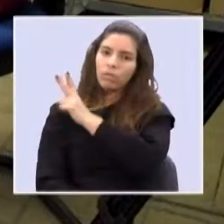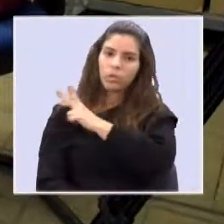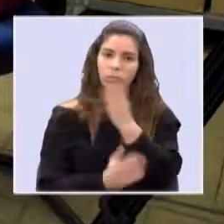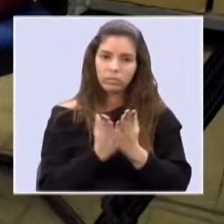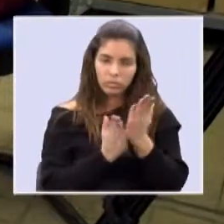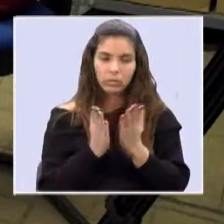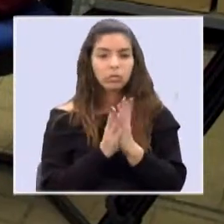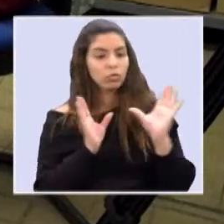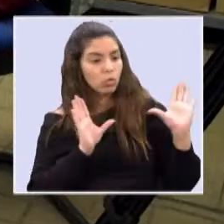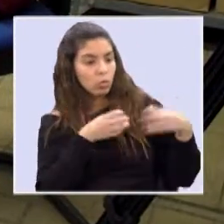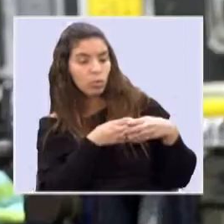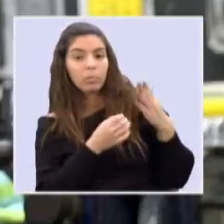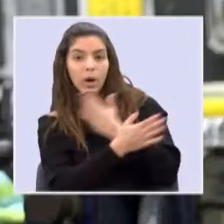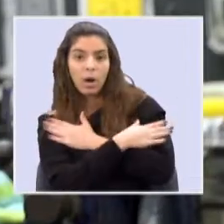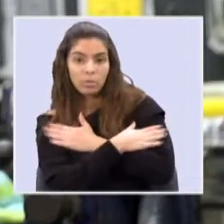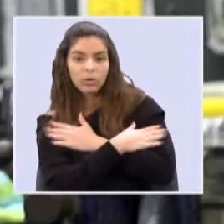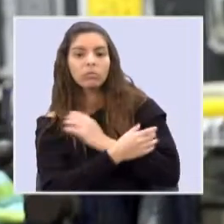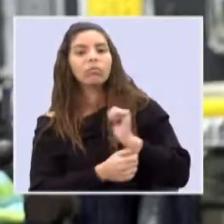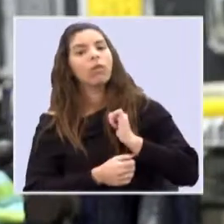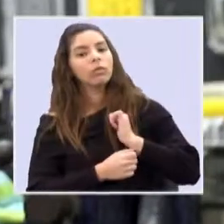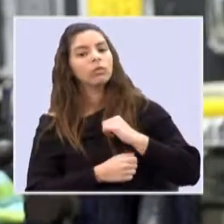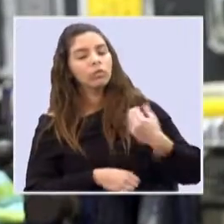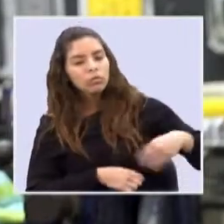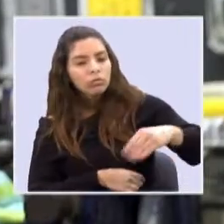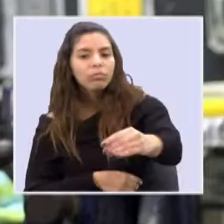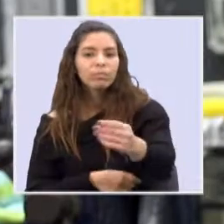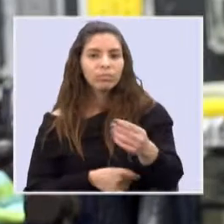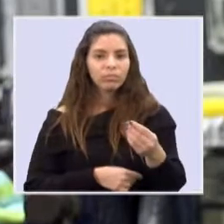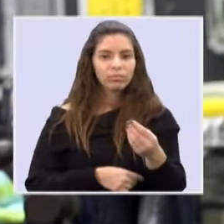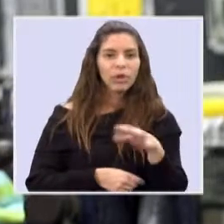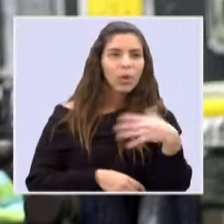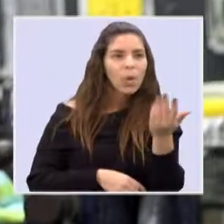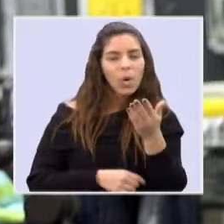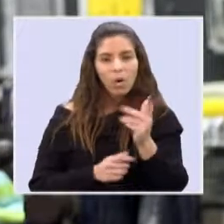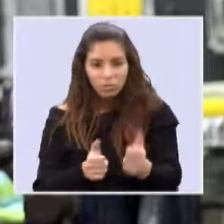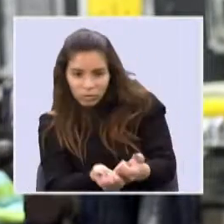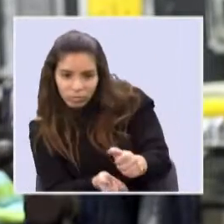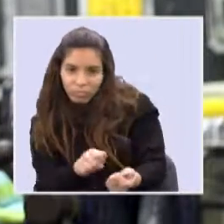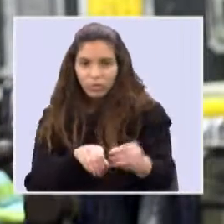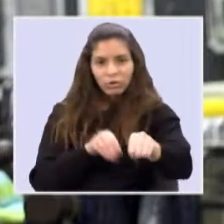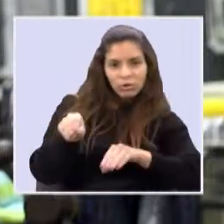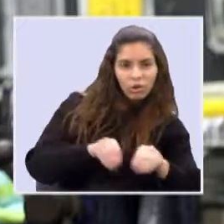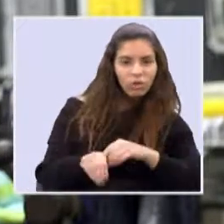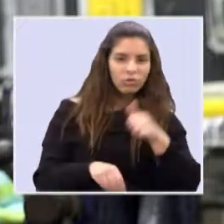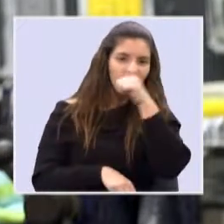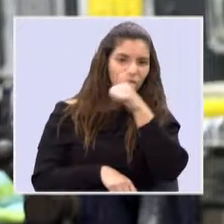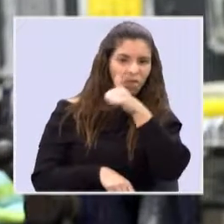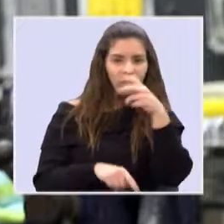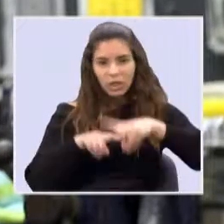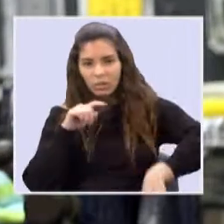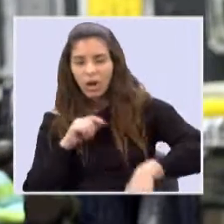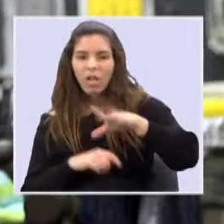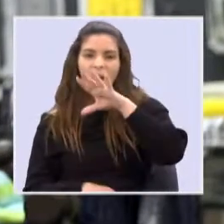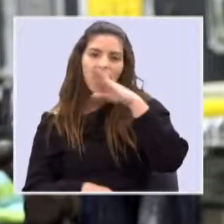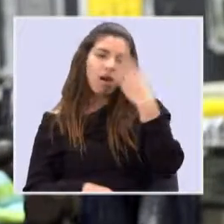faculdade. Tinha um grupo de amigos, dedicávamos, em vez de jogar jogos, como a maior parte dos nossos colegas faziam nos tempos livres entre